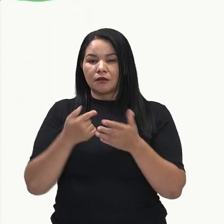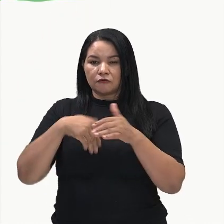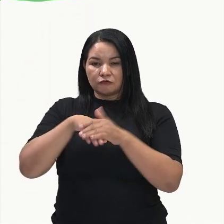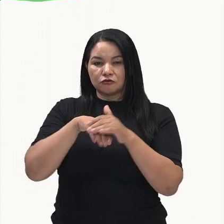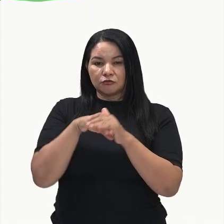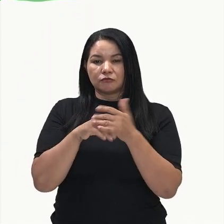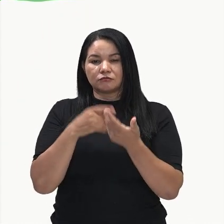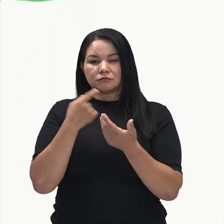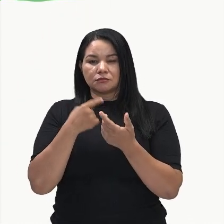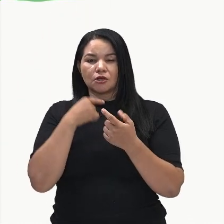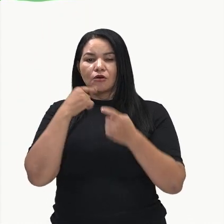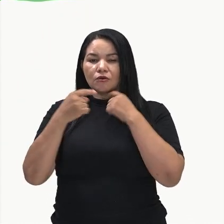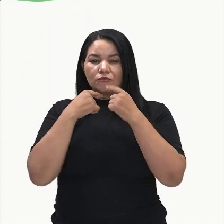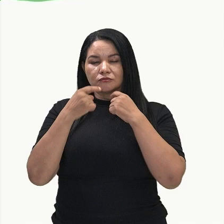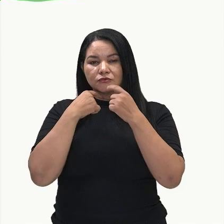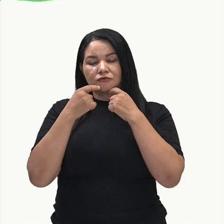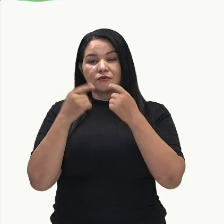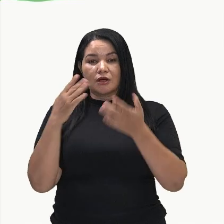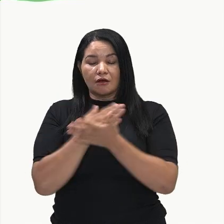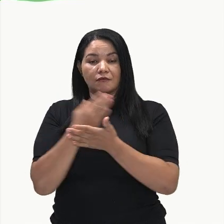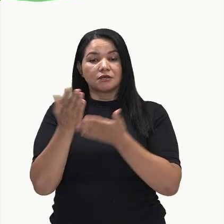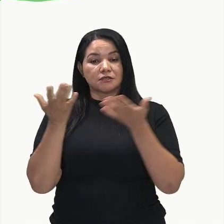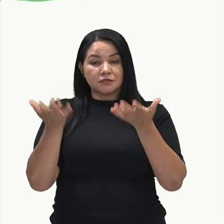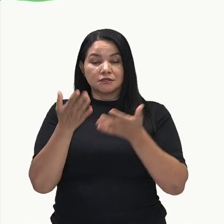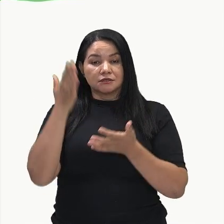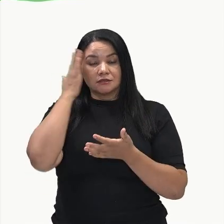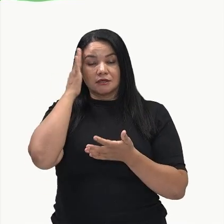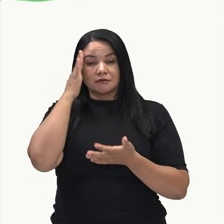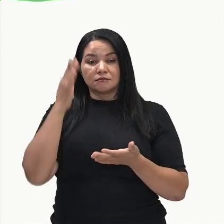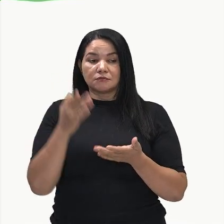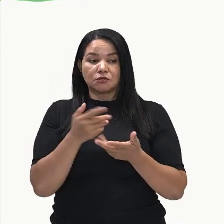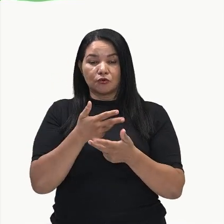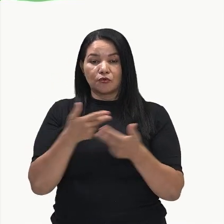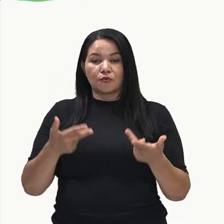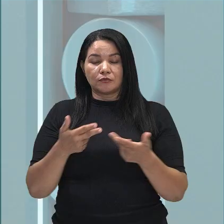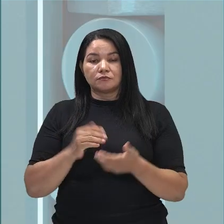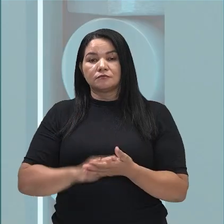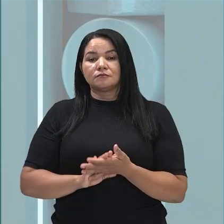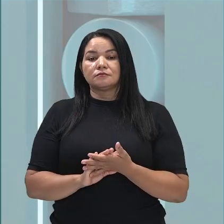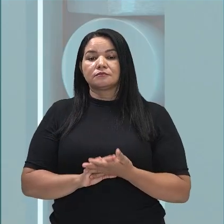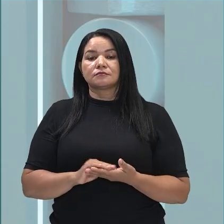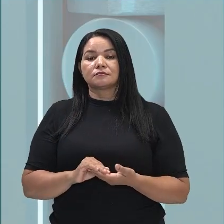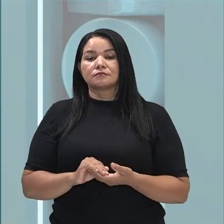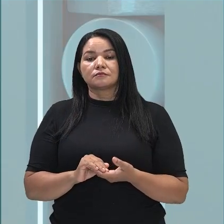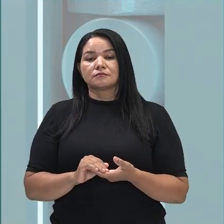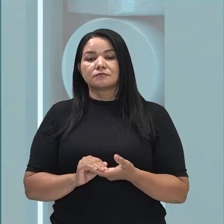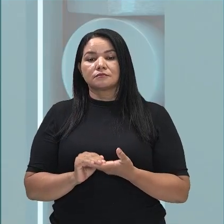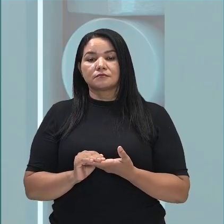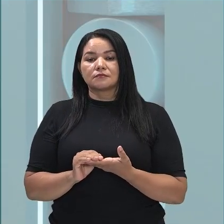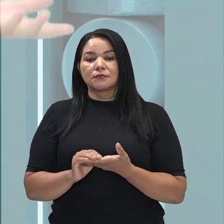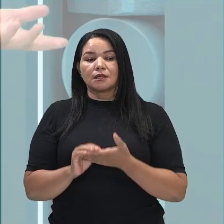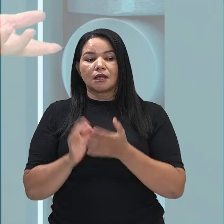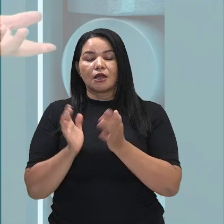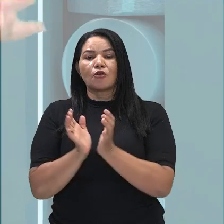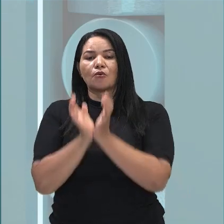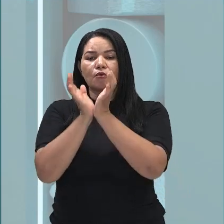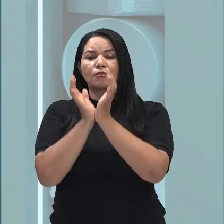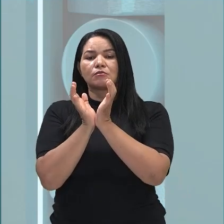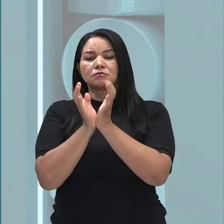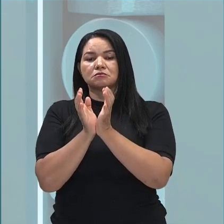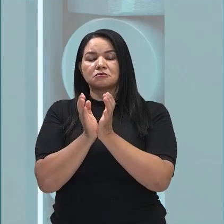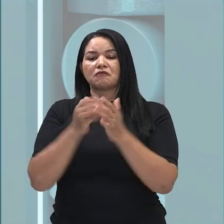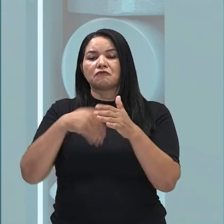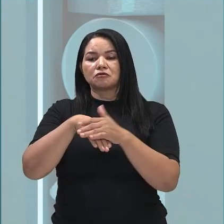tem uma dúvida? Alguém tem uma dúvida, alguém quer saber alguma coisa. Quando se celebrou a Copa Mundial de Futebol? Quando?